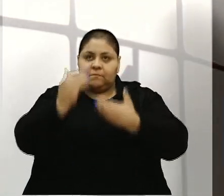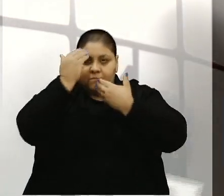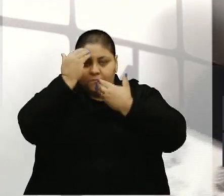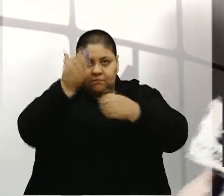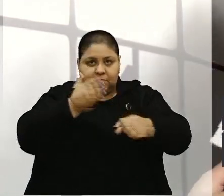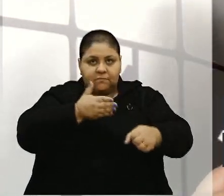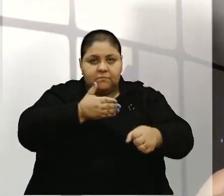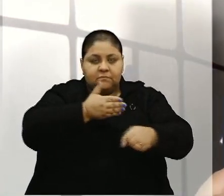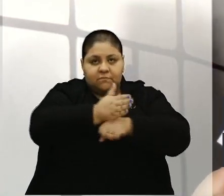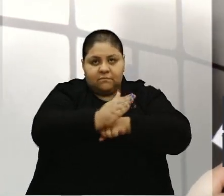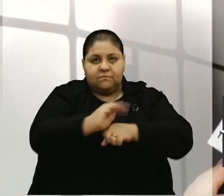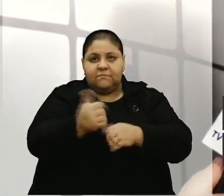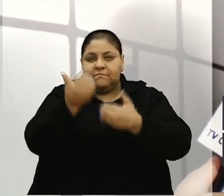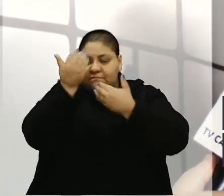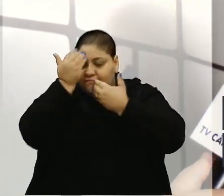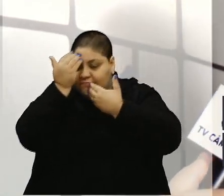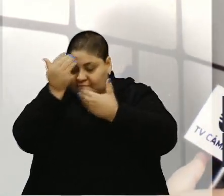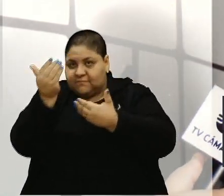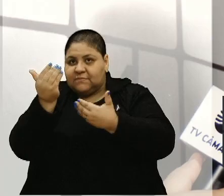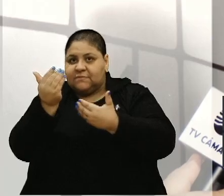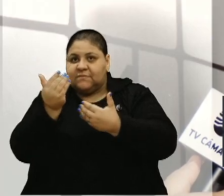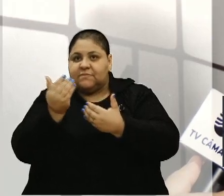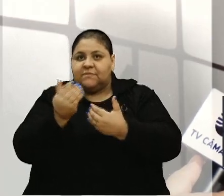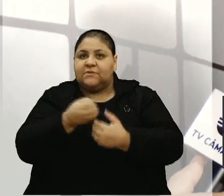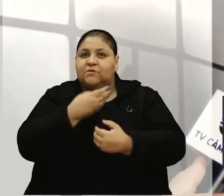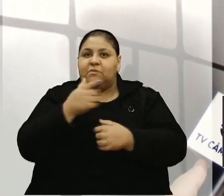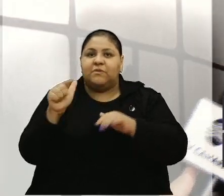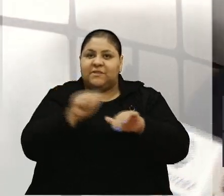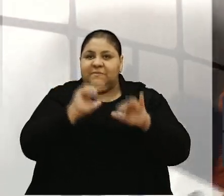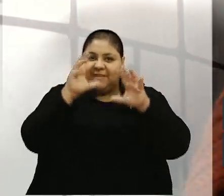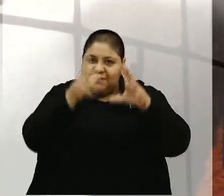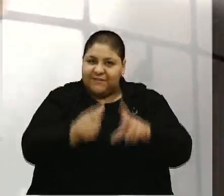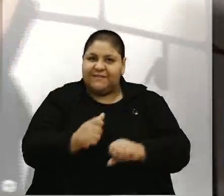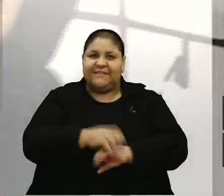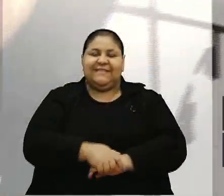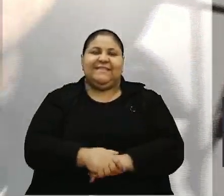participação, vereadora. Muito obrigado, uma boa semana a todos nós. Obrigado, vereadora Estela.